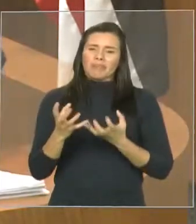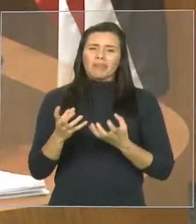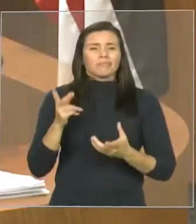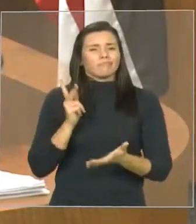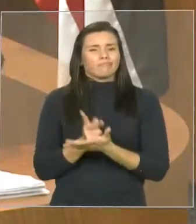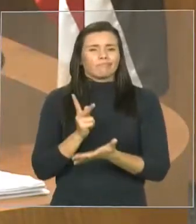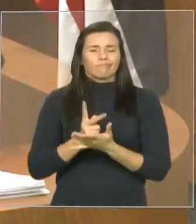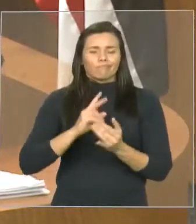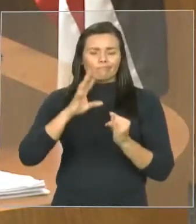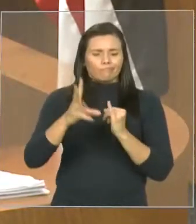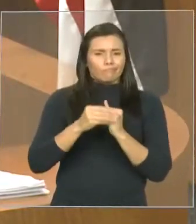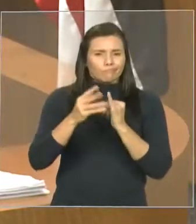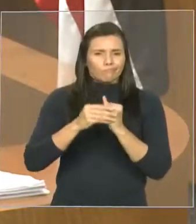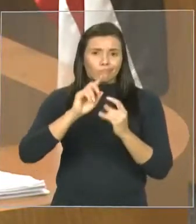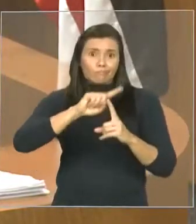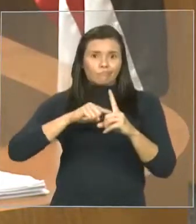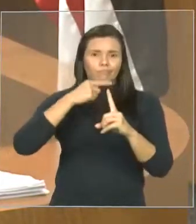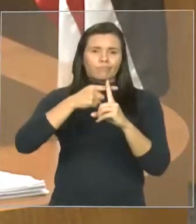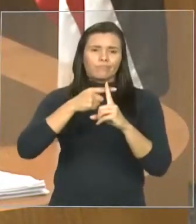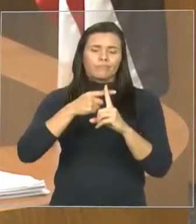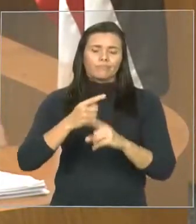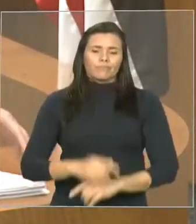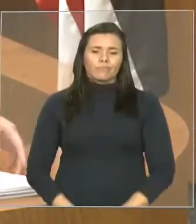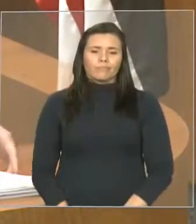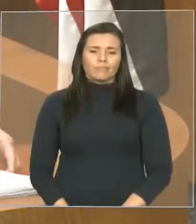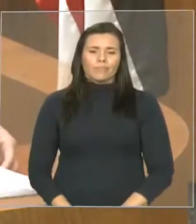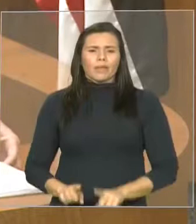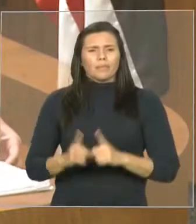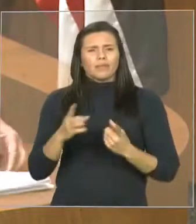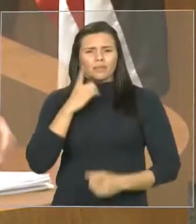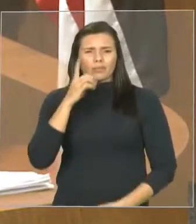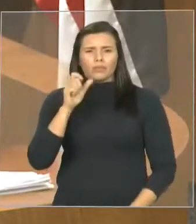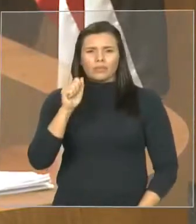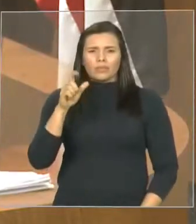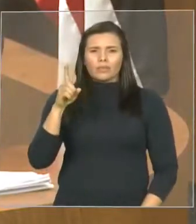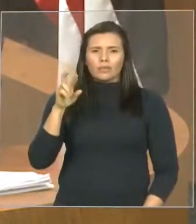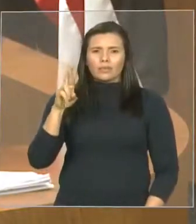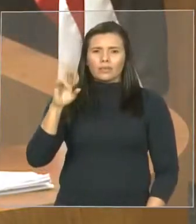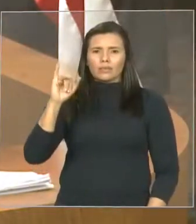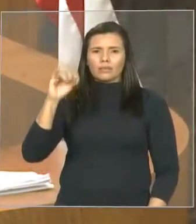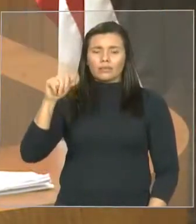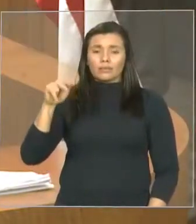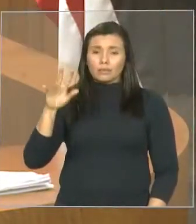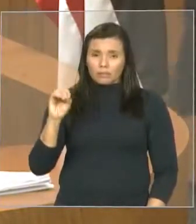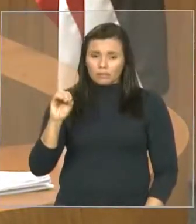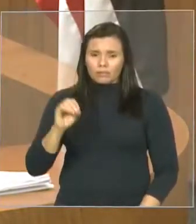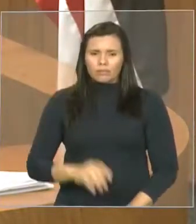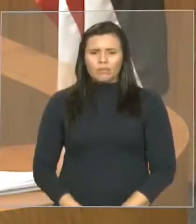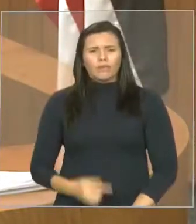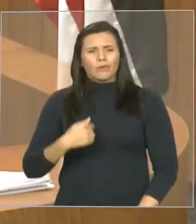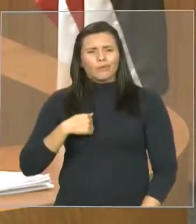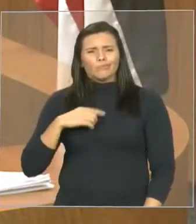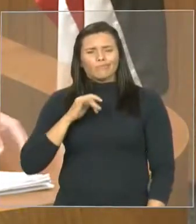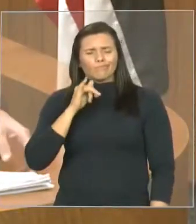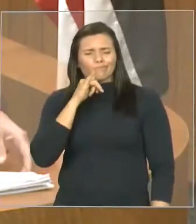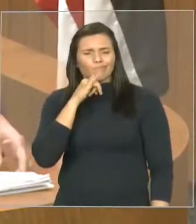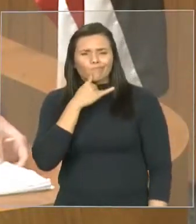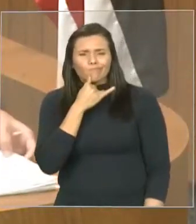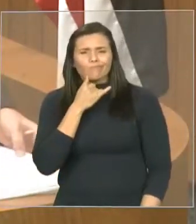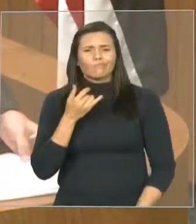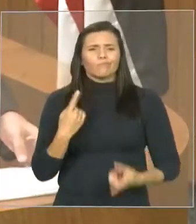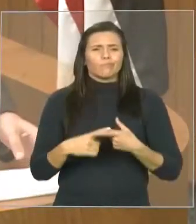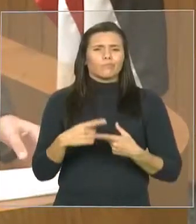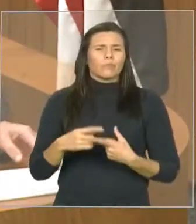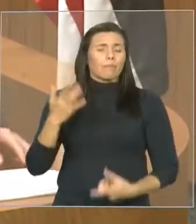lamento, deputado Adriano, que um governador que antes de ser candidato pregava